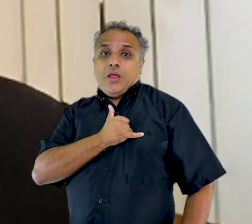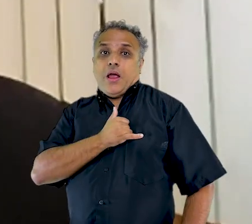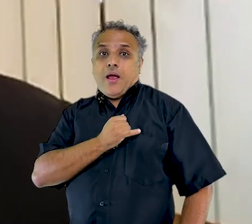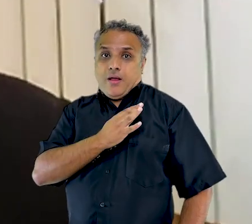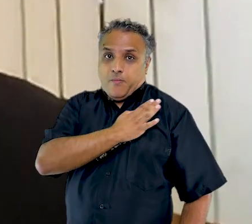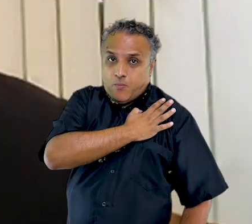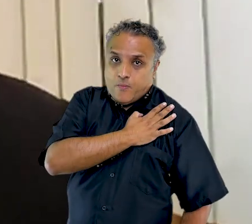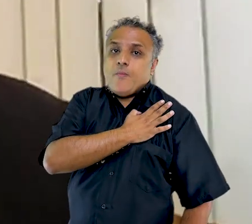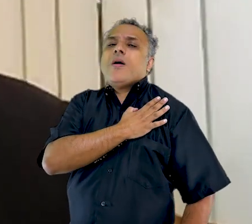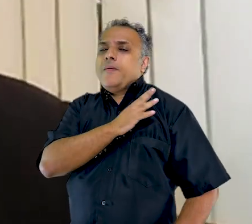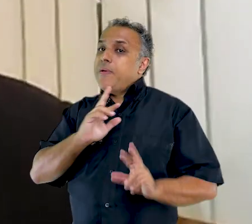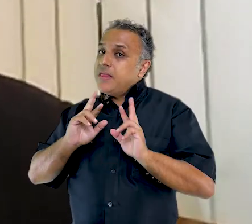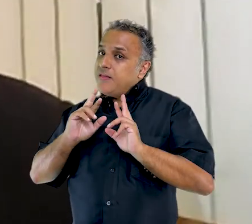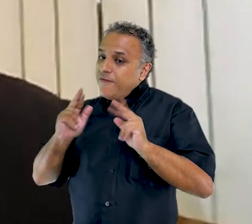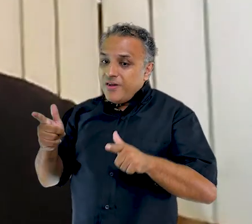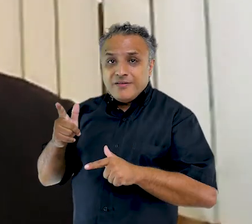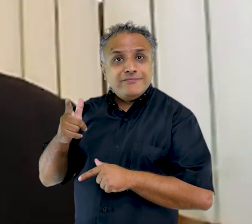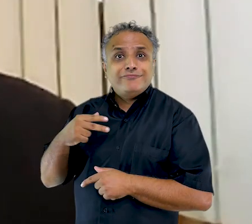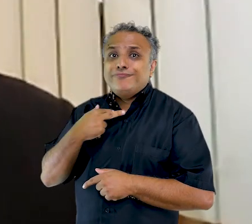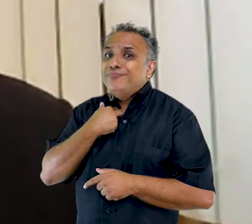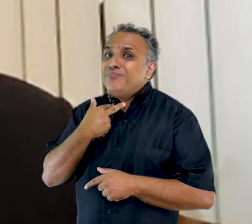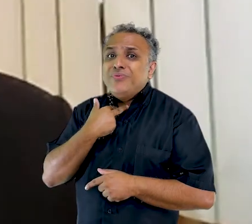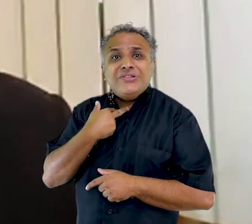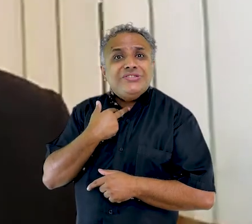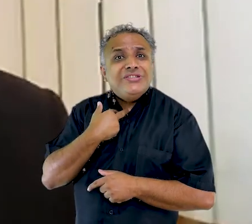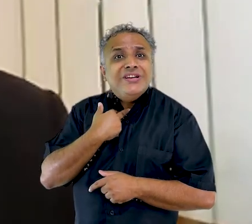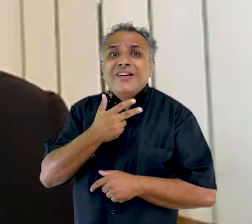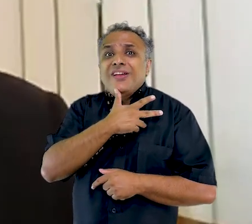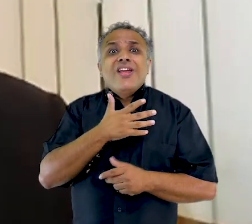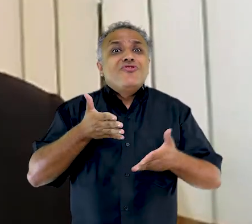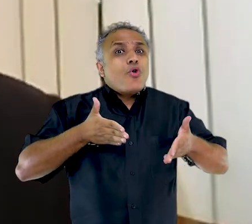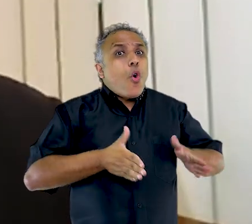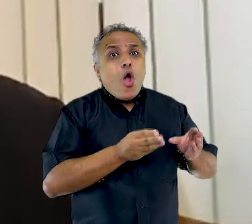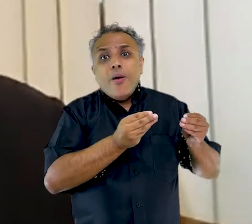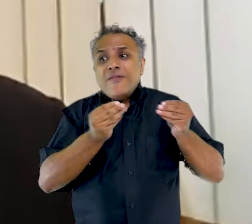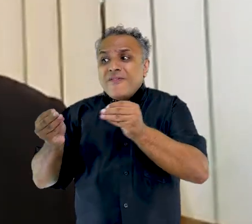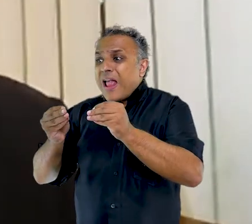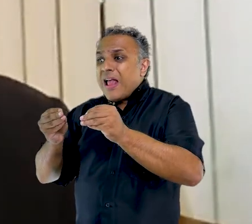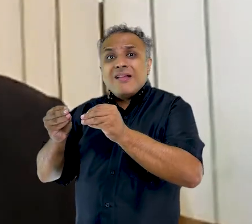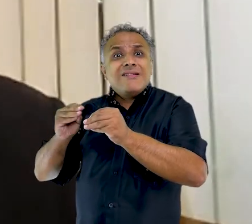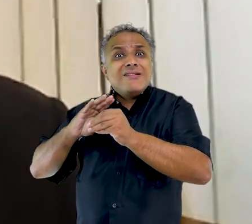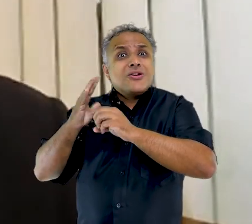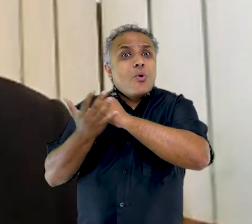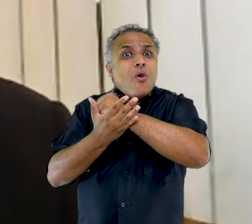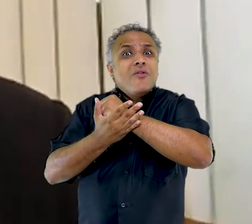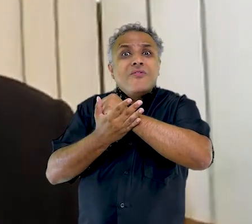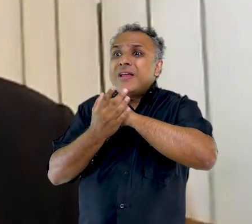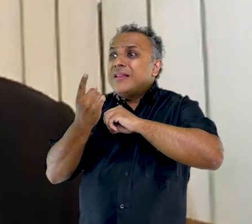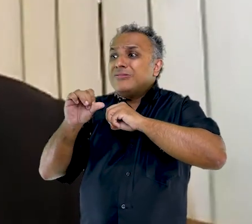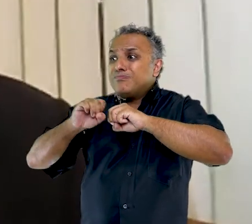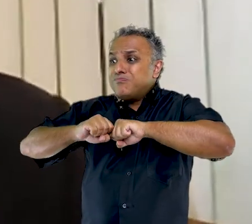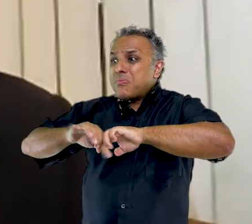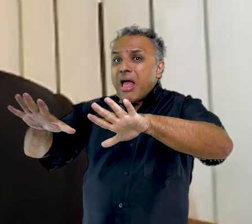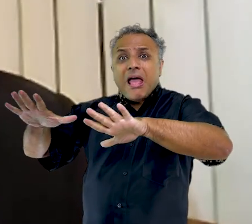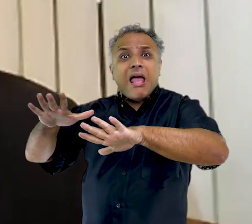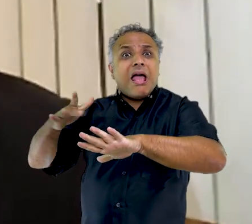especificamente. E nós não podíamos fazer com que esses corpos chegassem lá infectados com o novo coronavírus, porque a própria